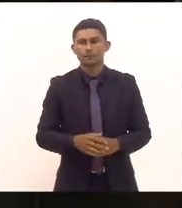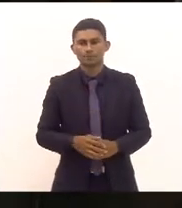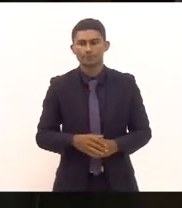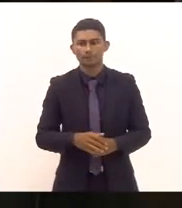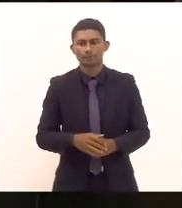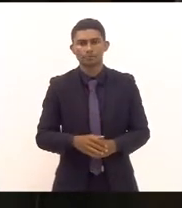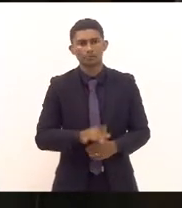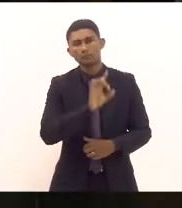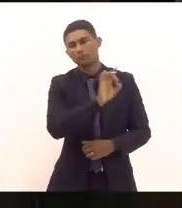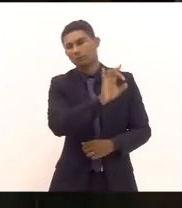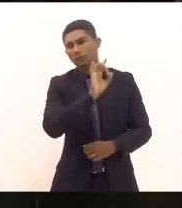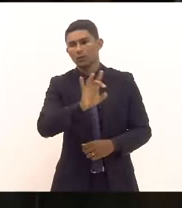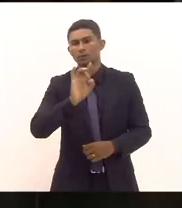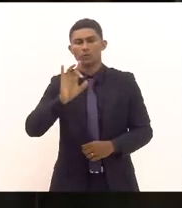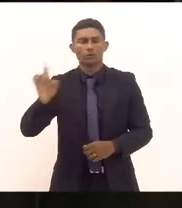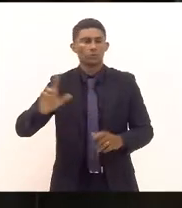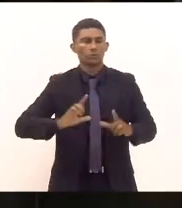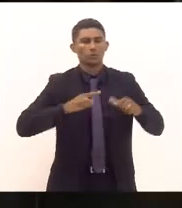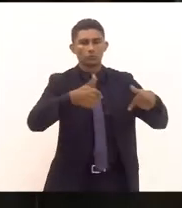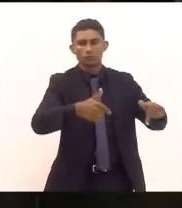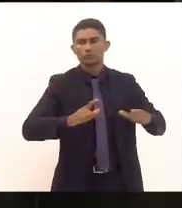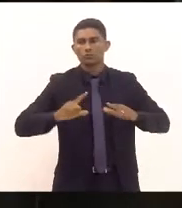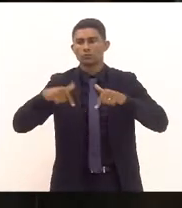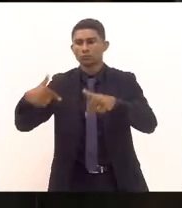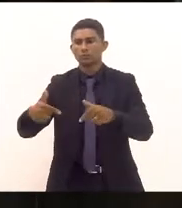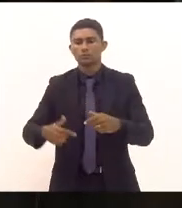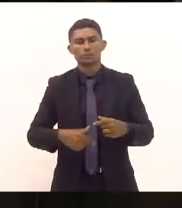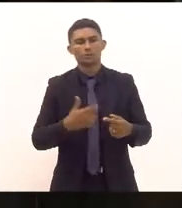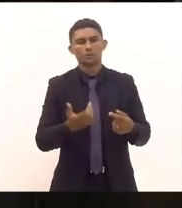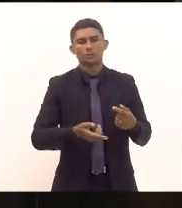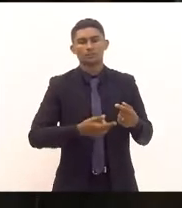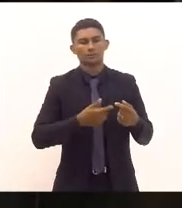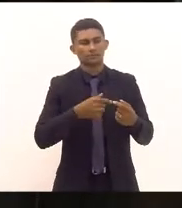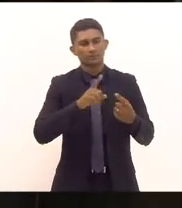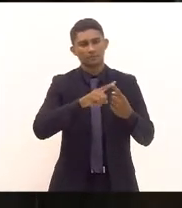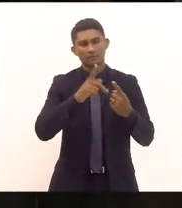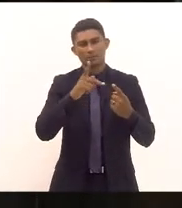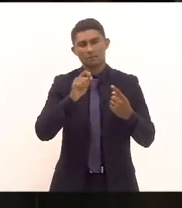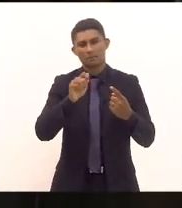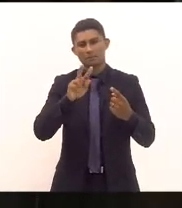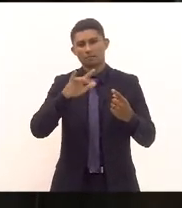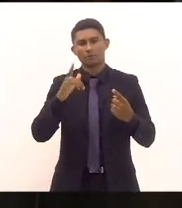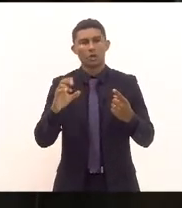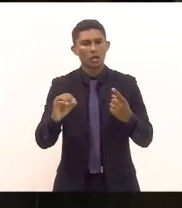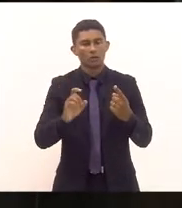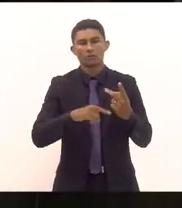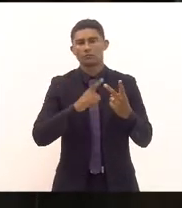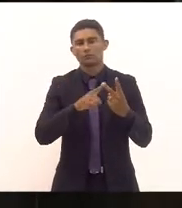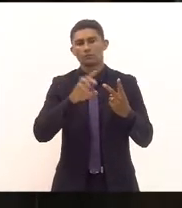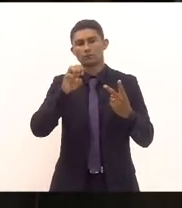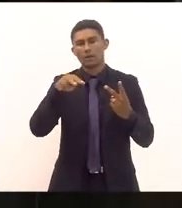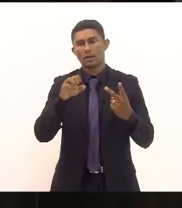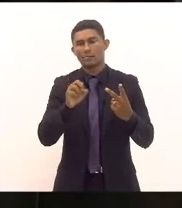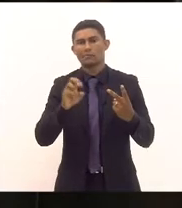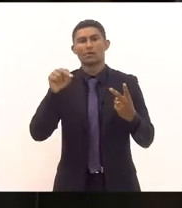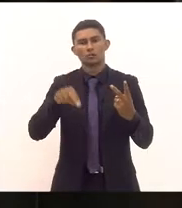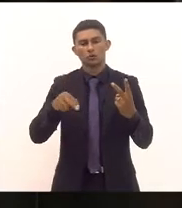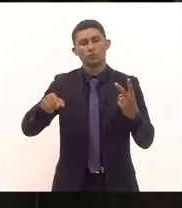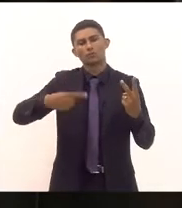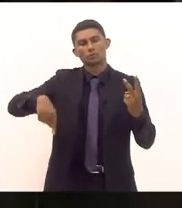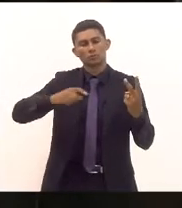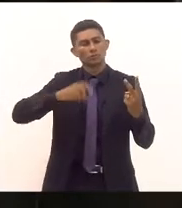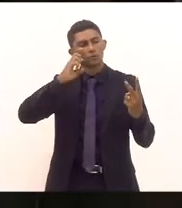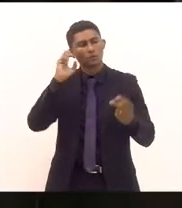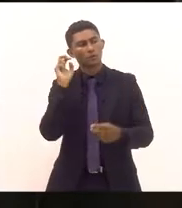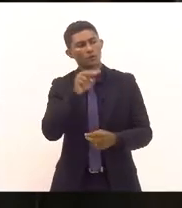de cada um de vocês Emerson Paulinho é certamente a gente se viu tentar na